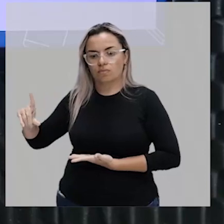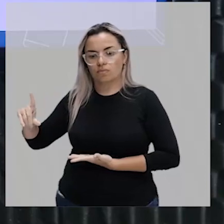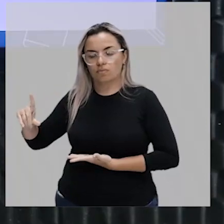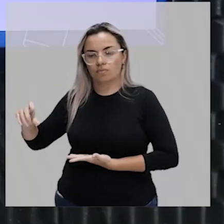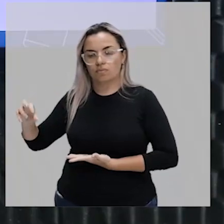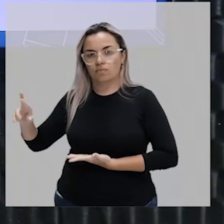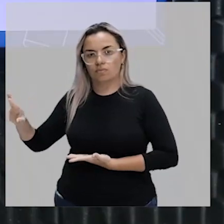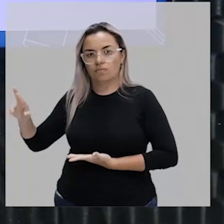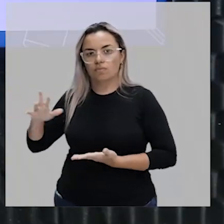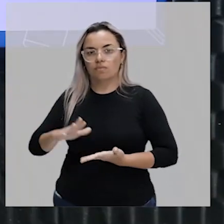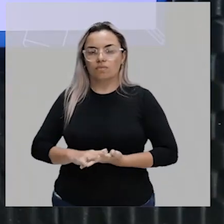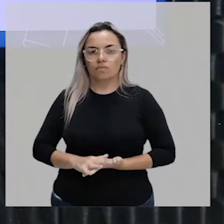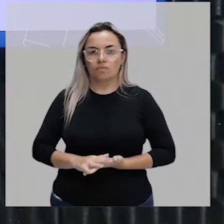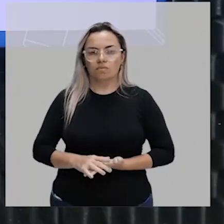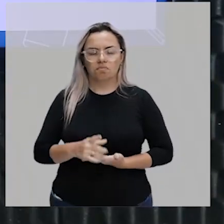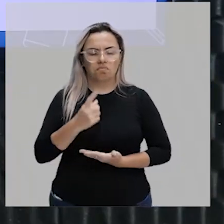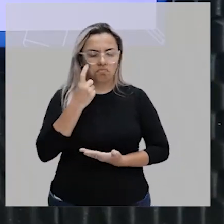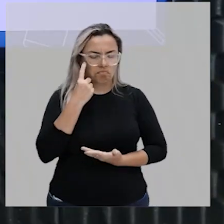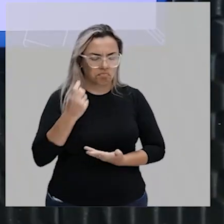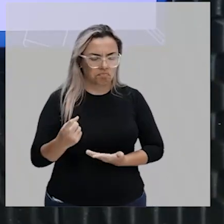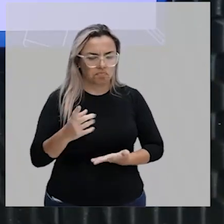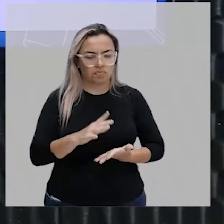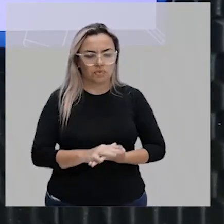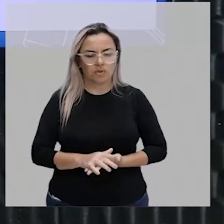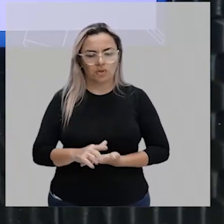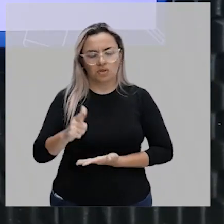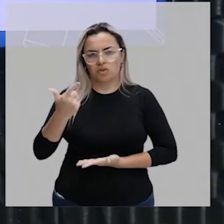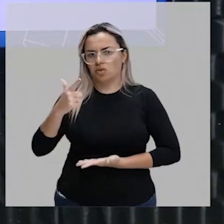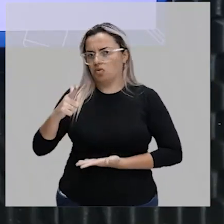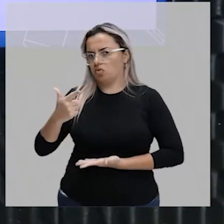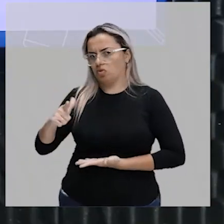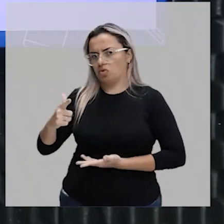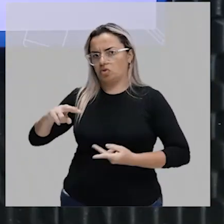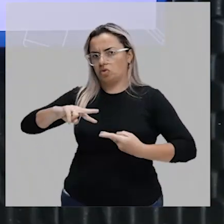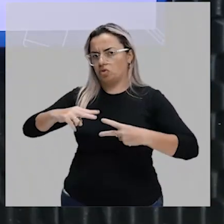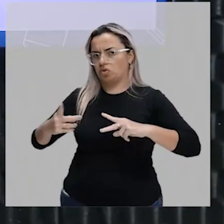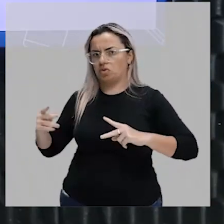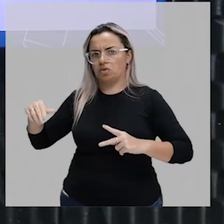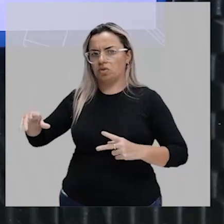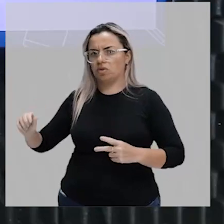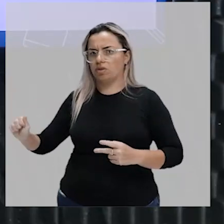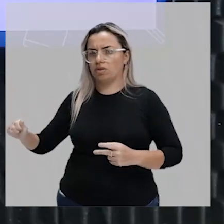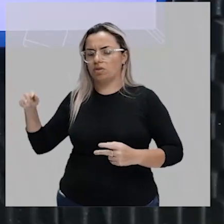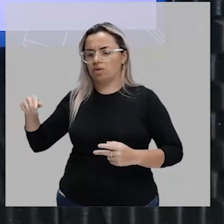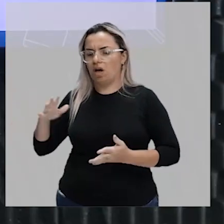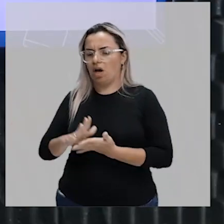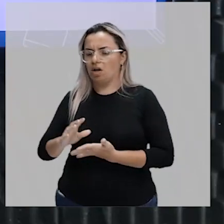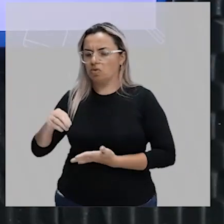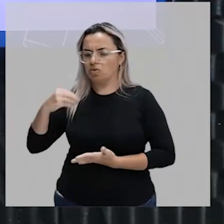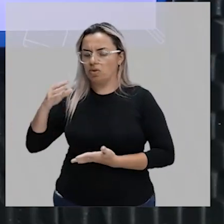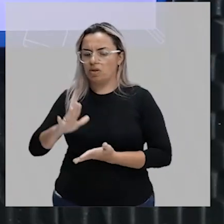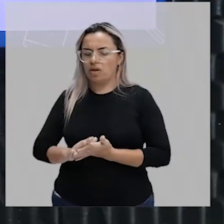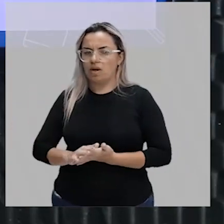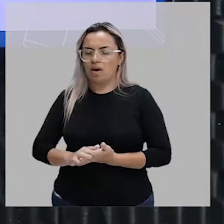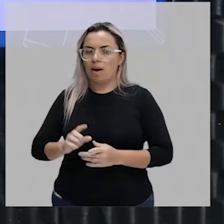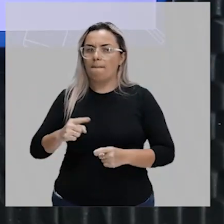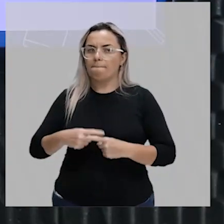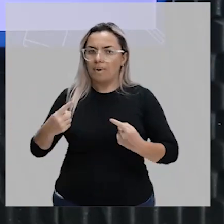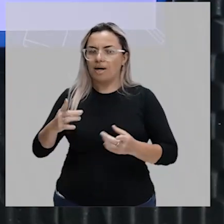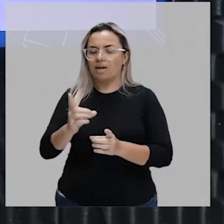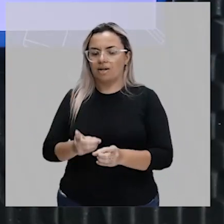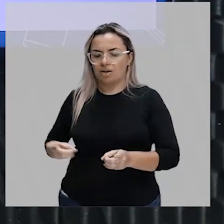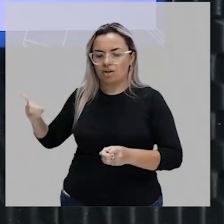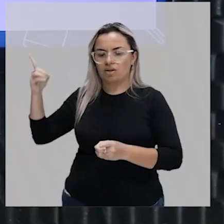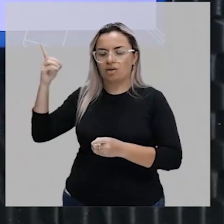Miller. Interessante, né, pessoal? Ele não tinha colocado DNA naquele experimento. Então, novamente, ele encontrou aqui um